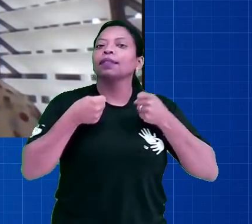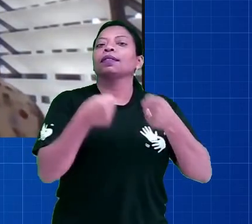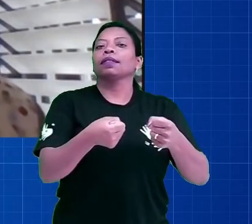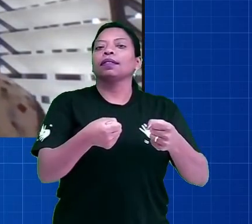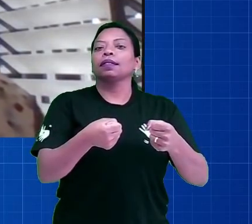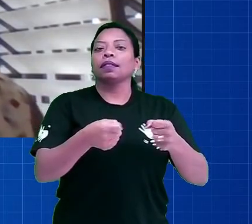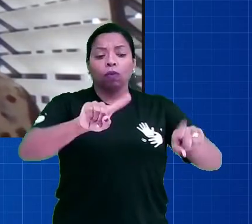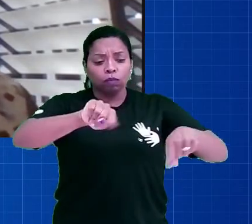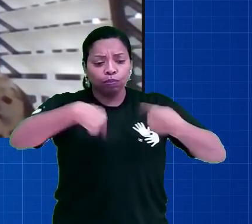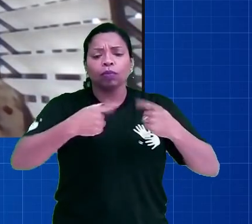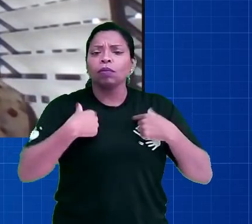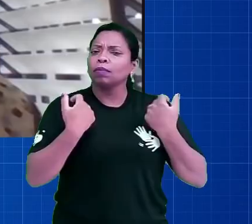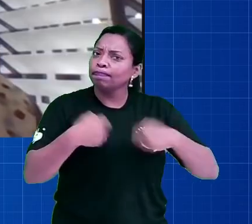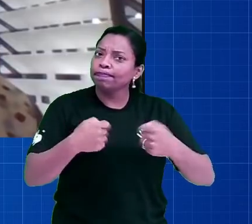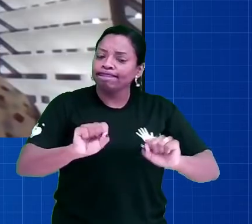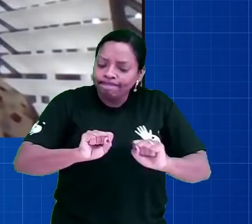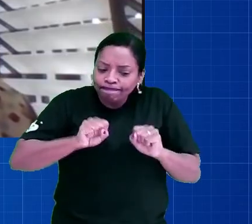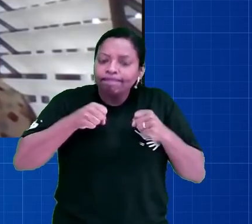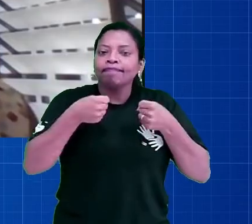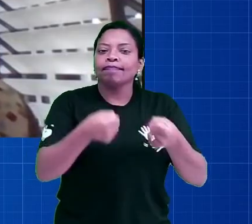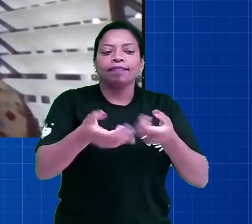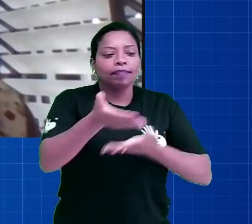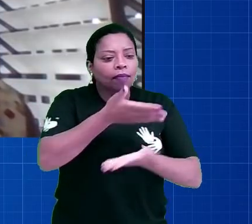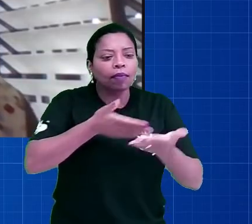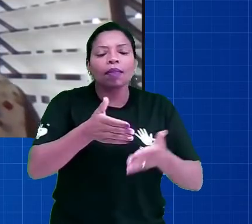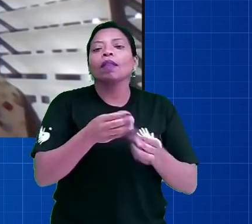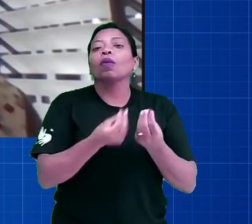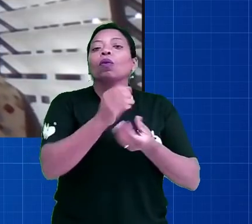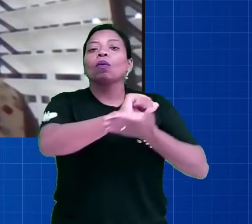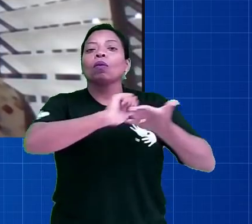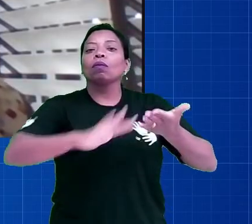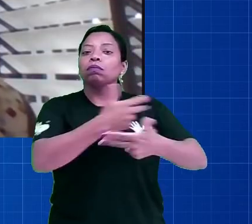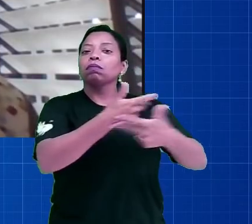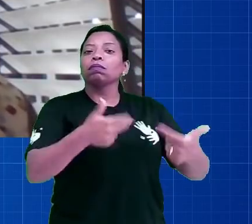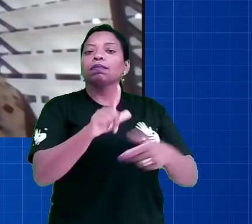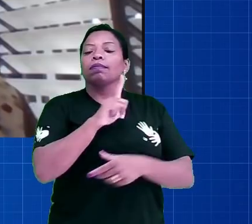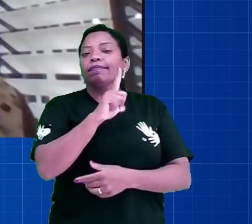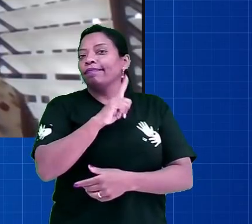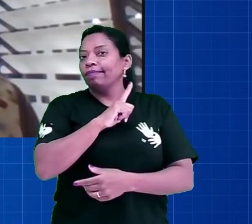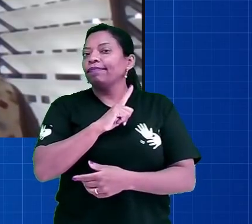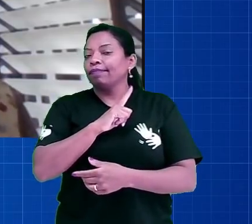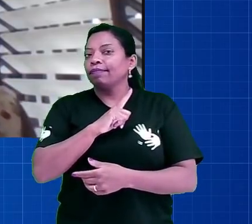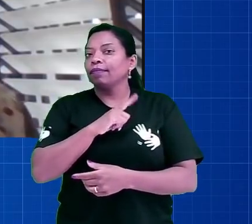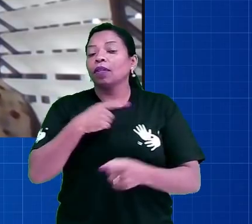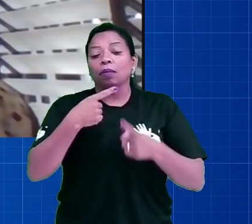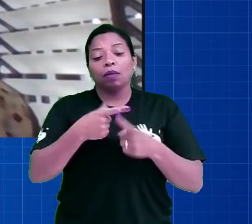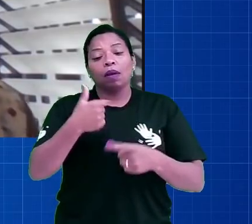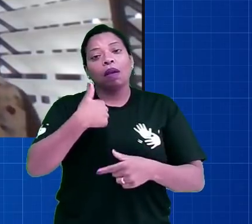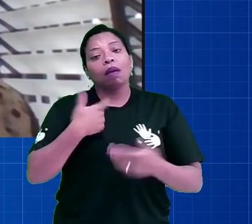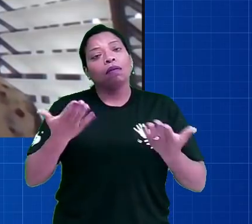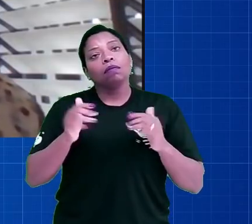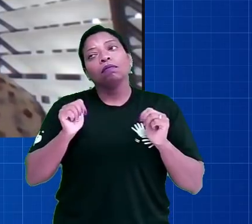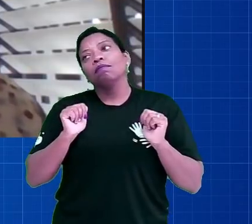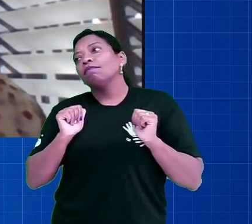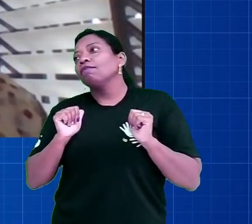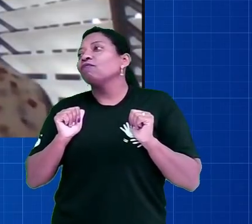desafio e pensar em metodologias de atividades diferentes. Então, nos tira de um lugar que a gente, às